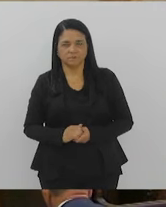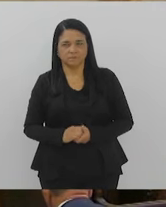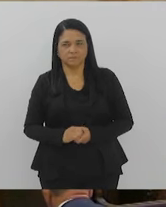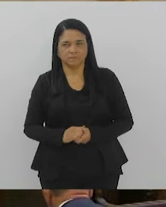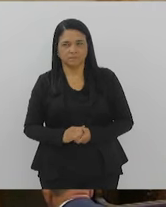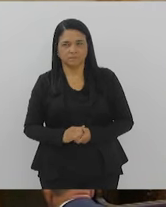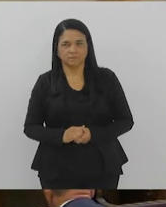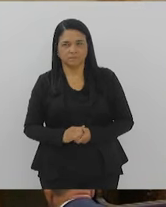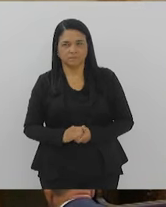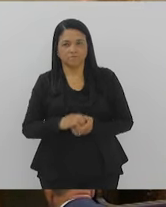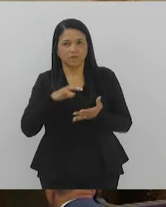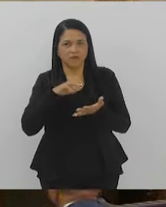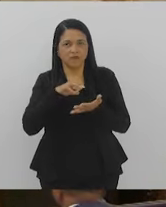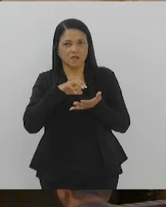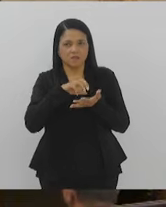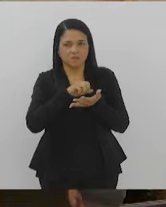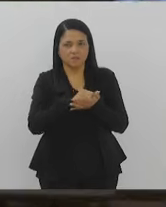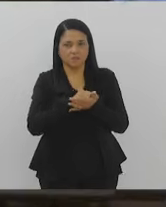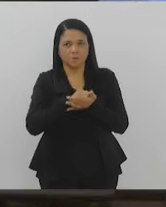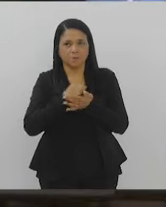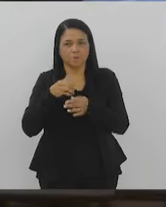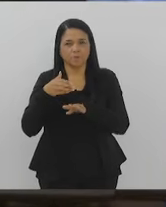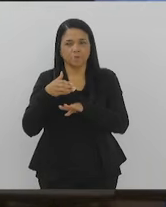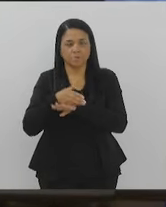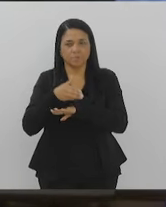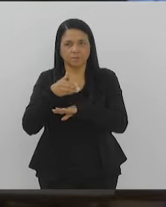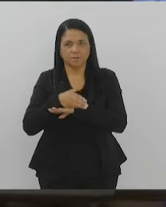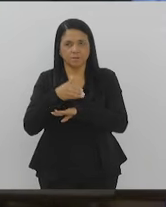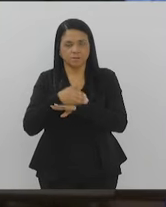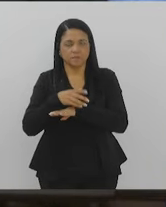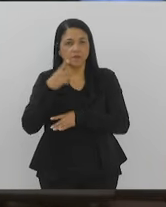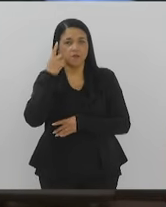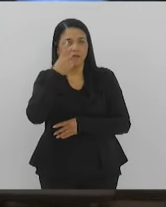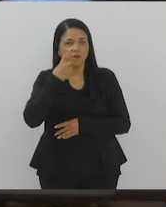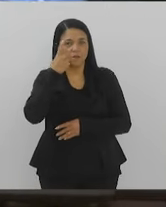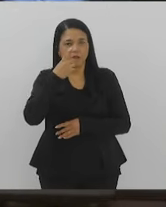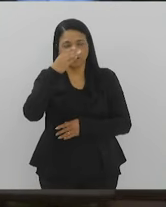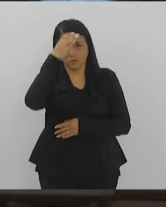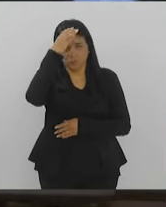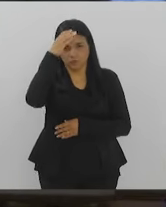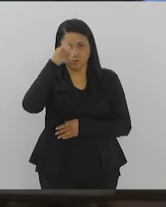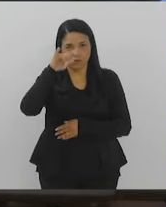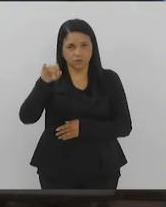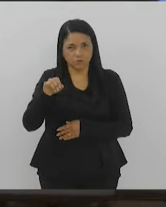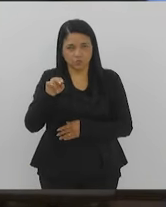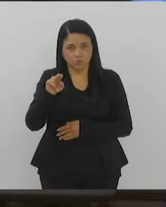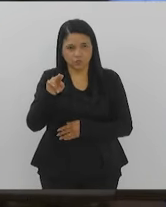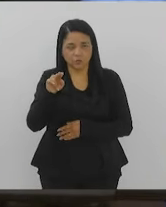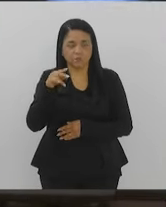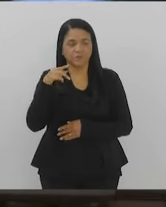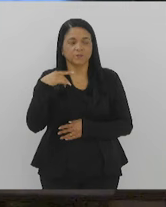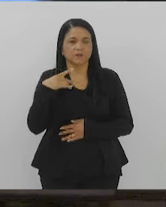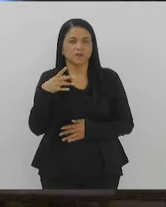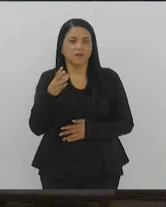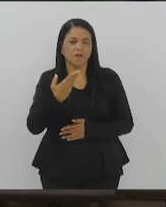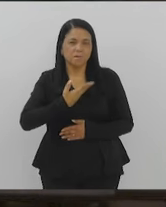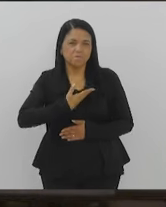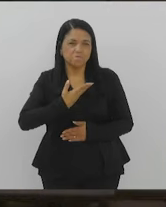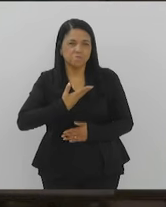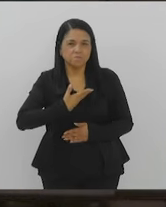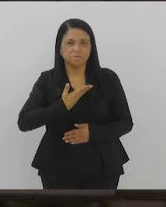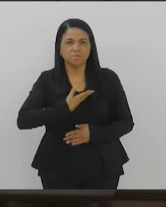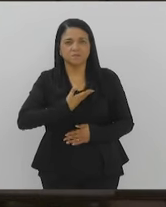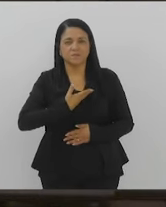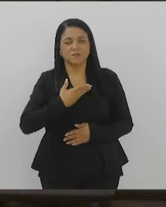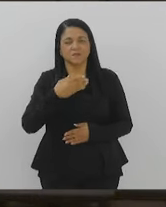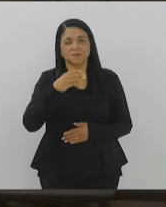Deixar registrada aqui a presença da deputada Tia Ju, nossa querida deputada amiga. Tia